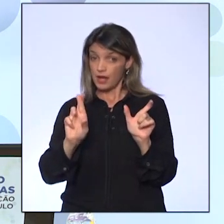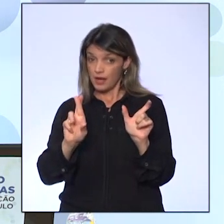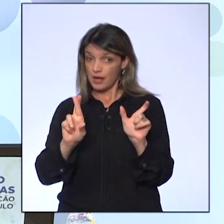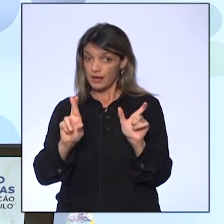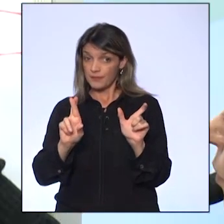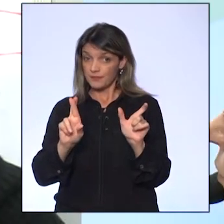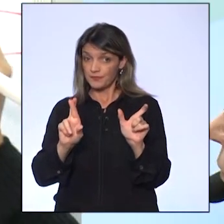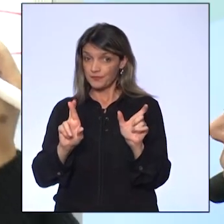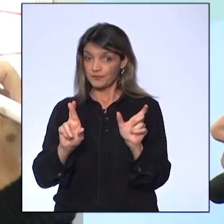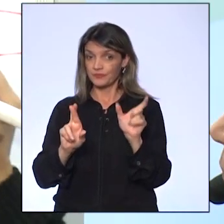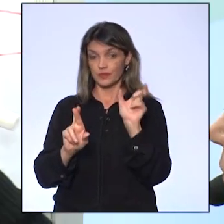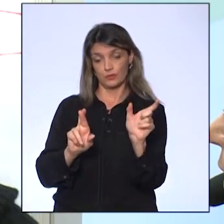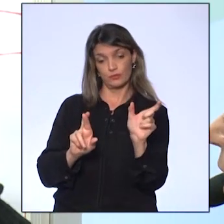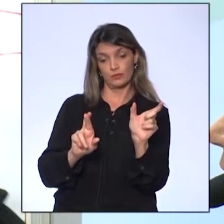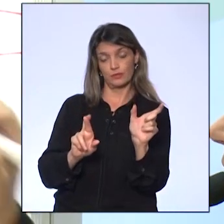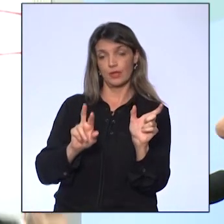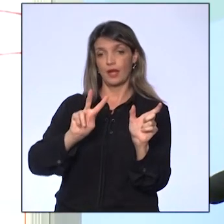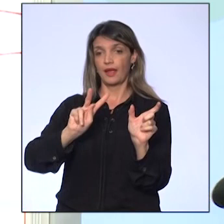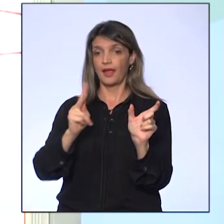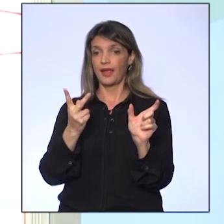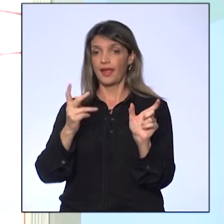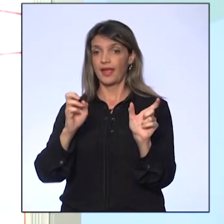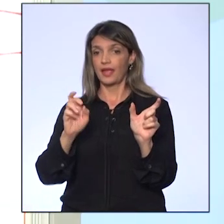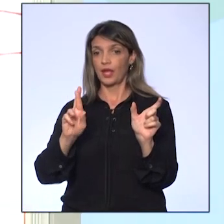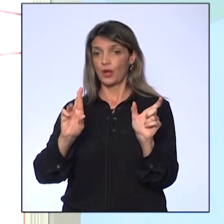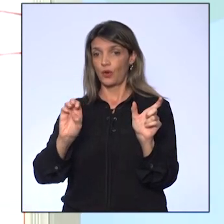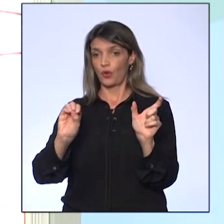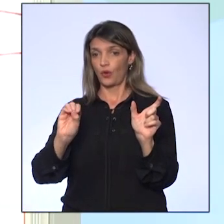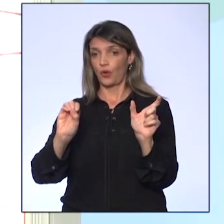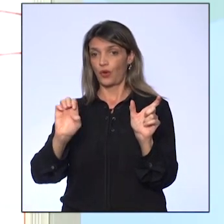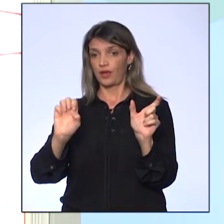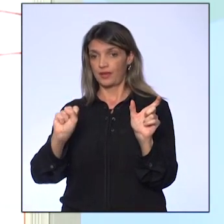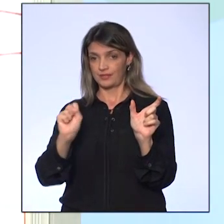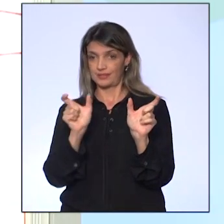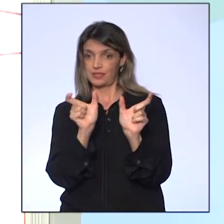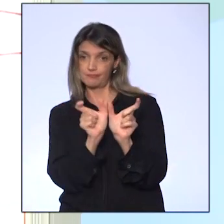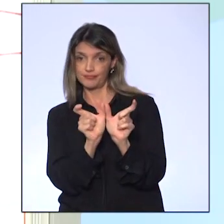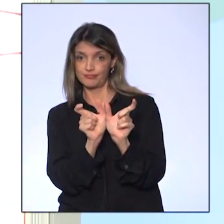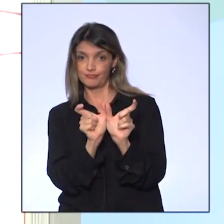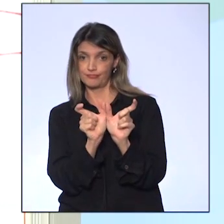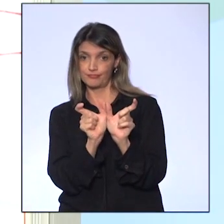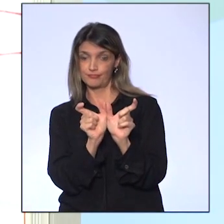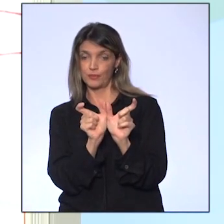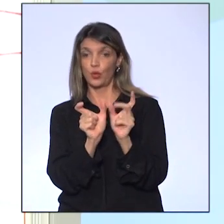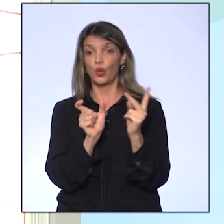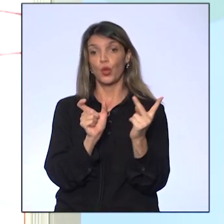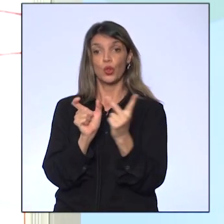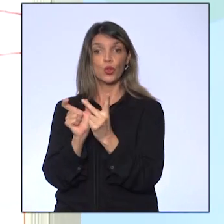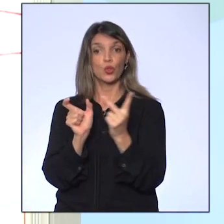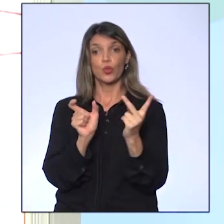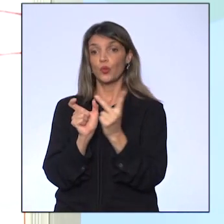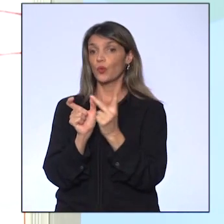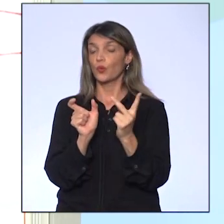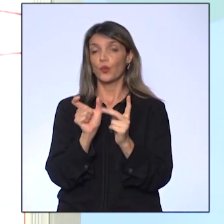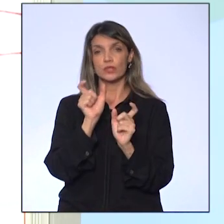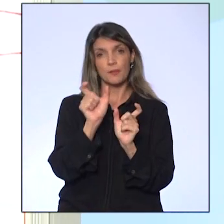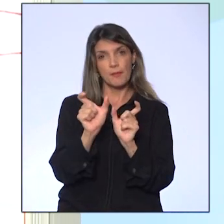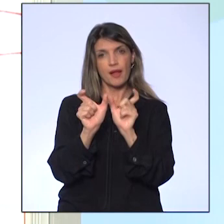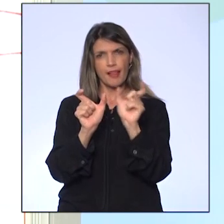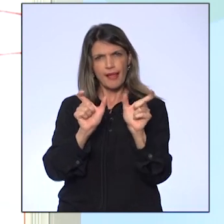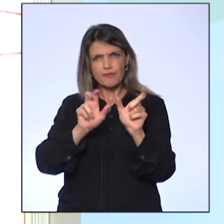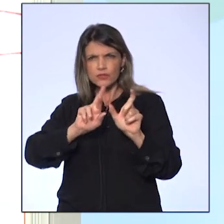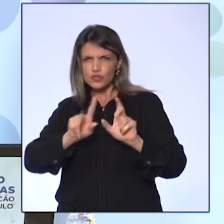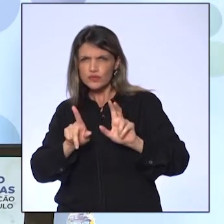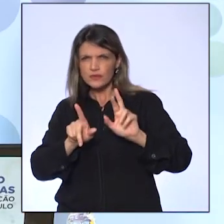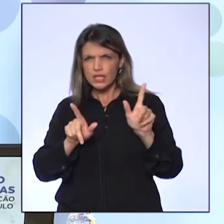mais ou hero. Isso em português chama justaposição. São duas palavras diferentes